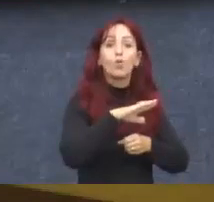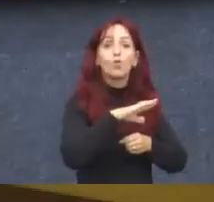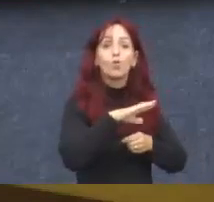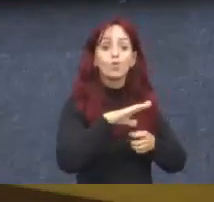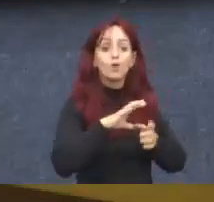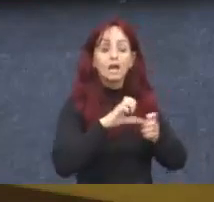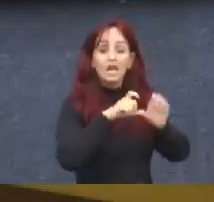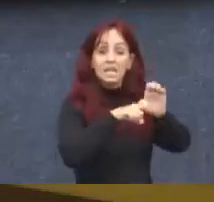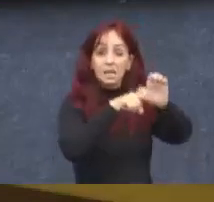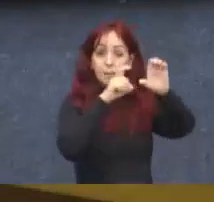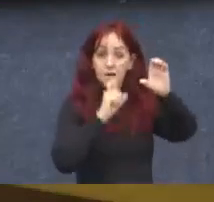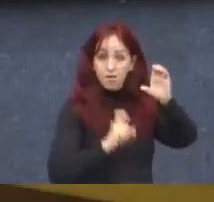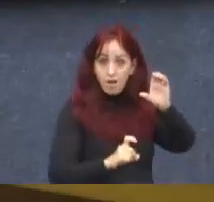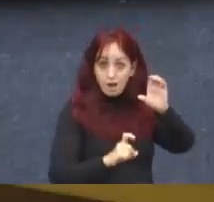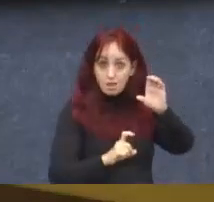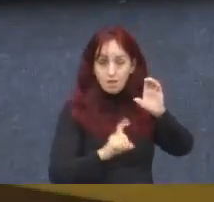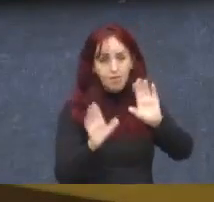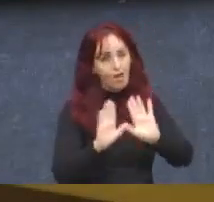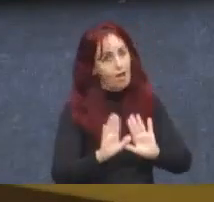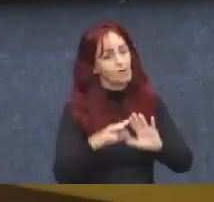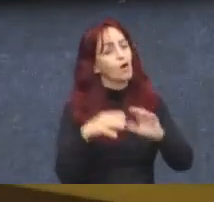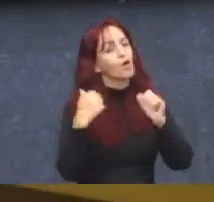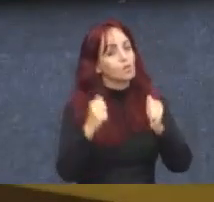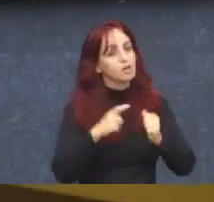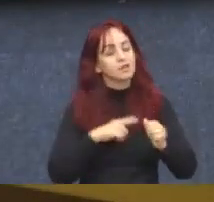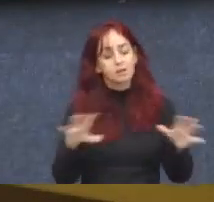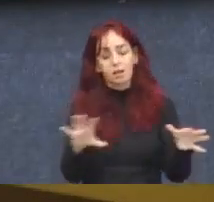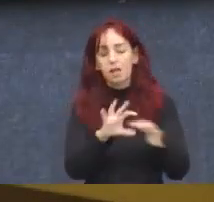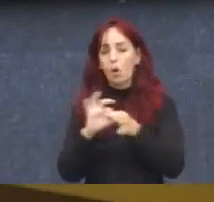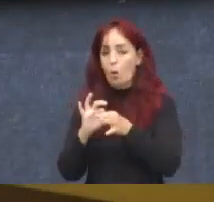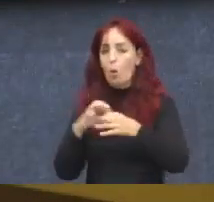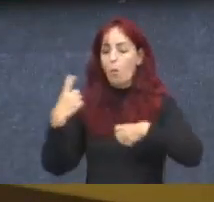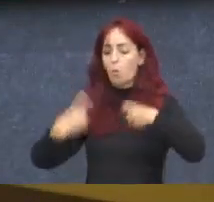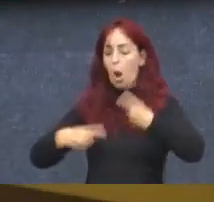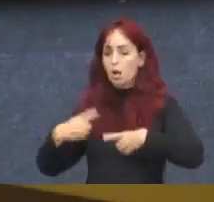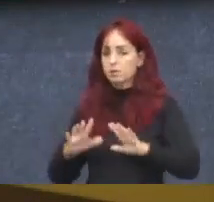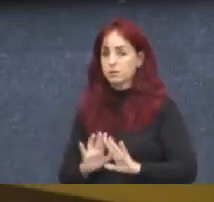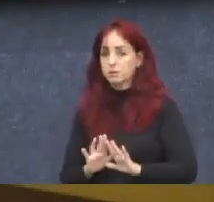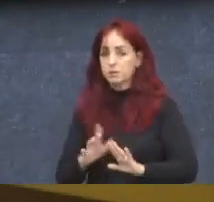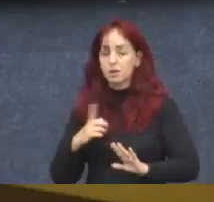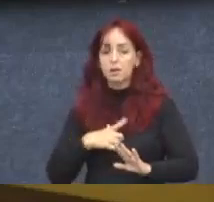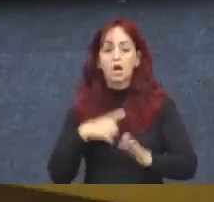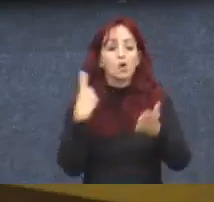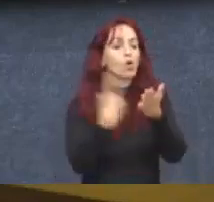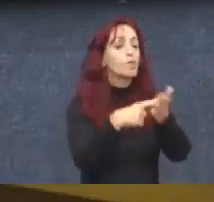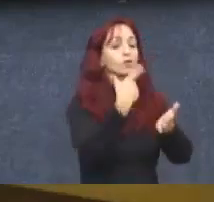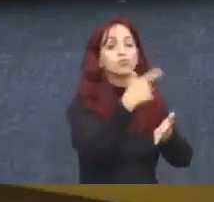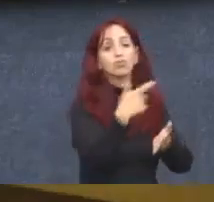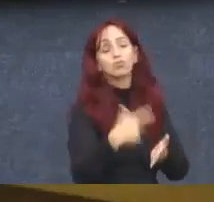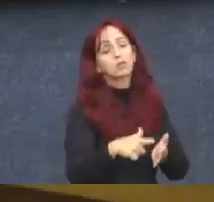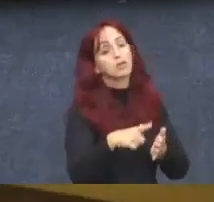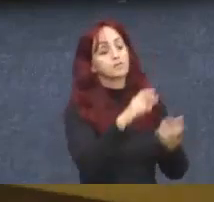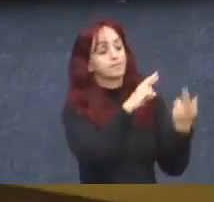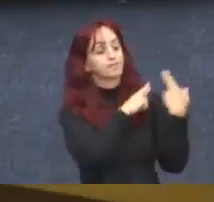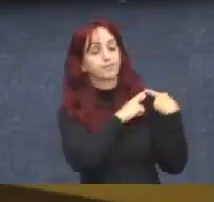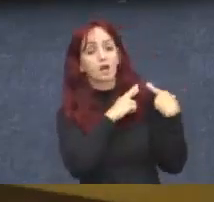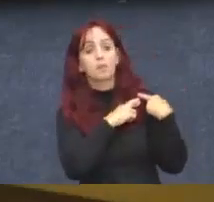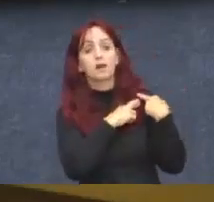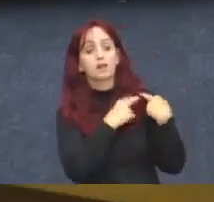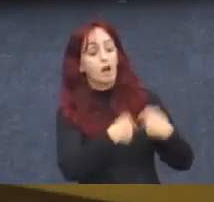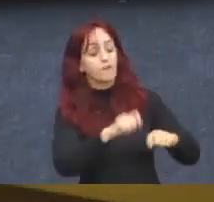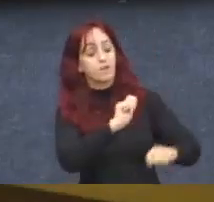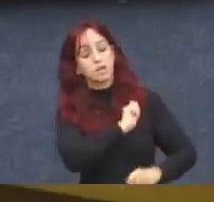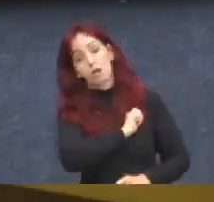tem que ficar sob a submissão de políticos. Descompromisso com a responsabilidade fiscal, volta